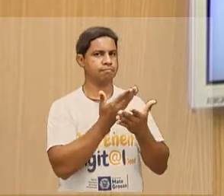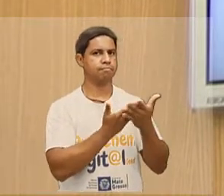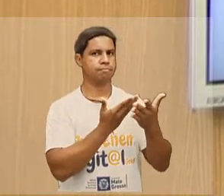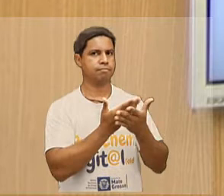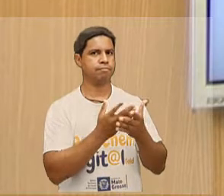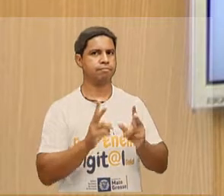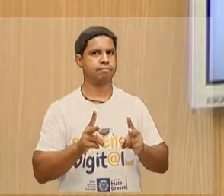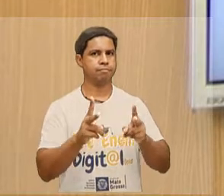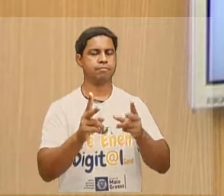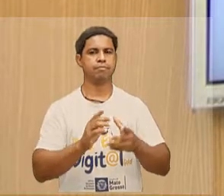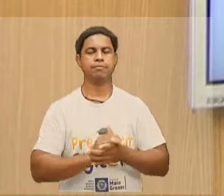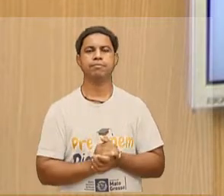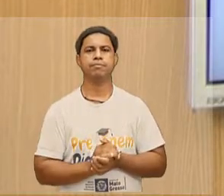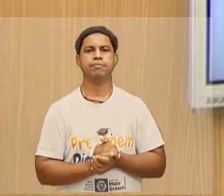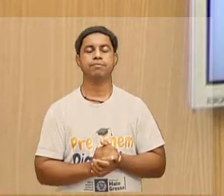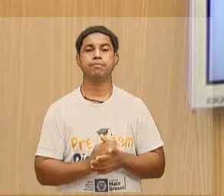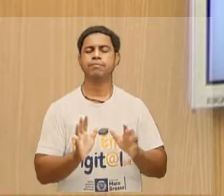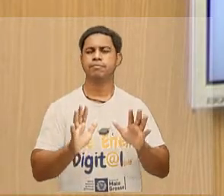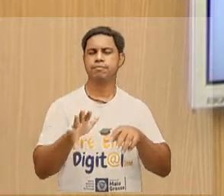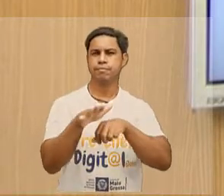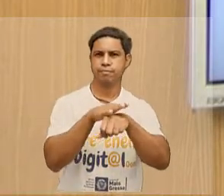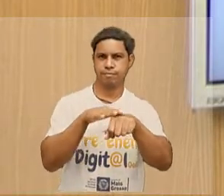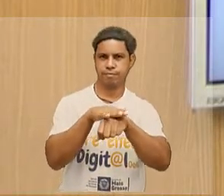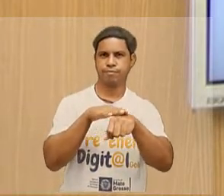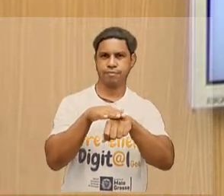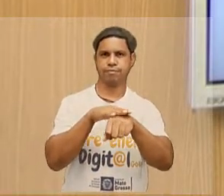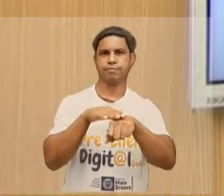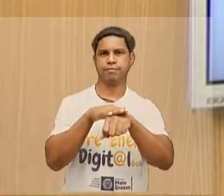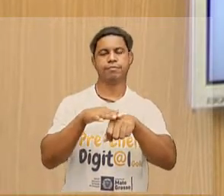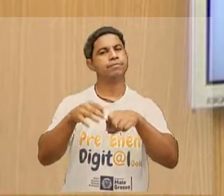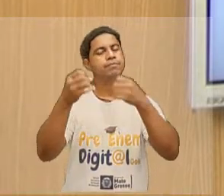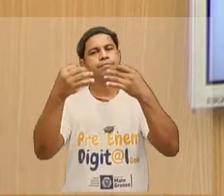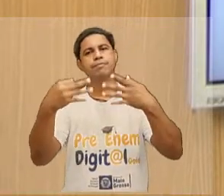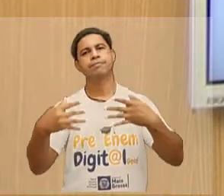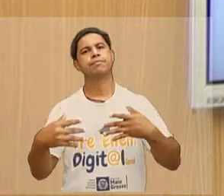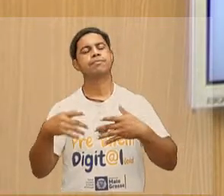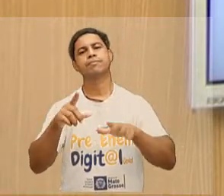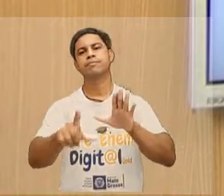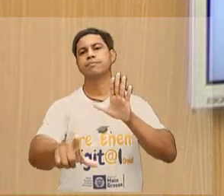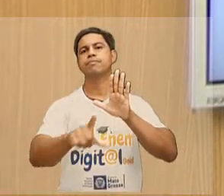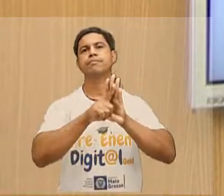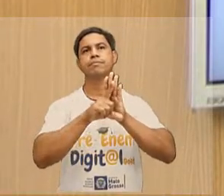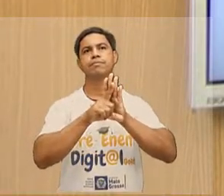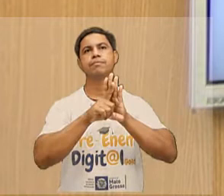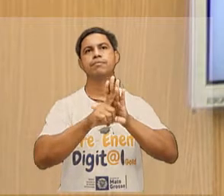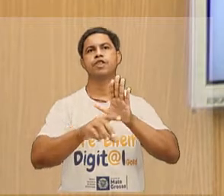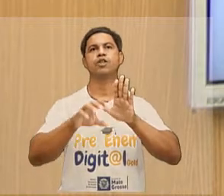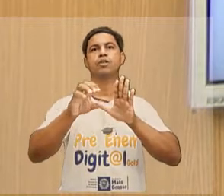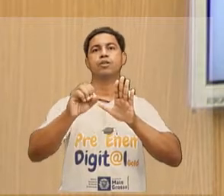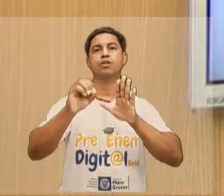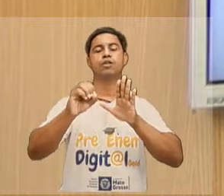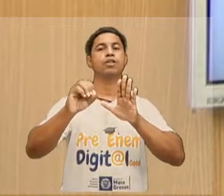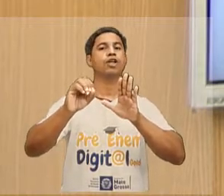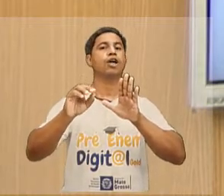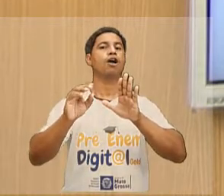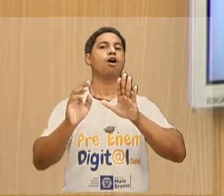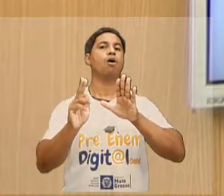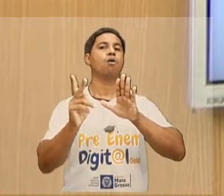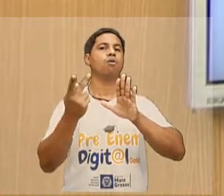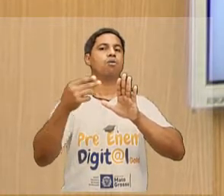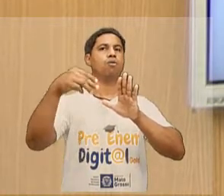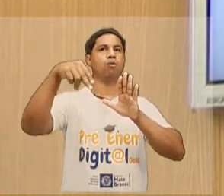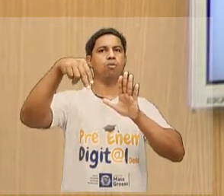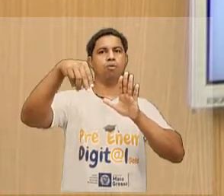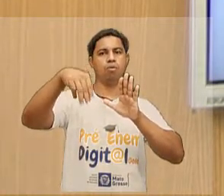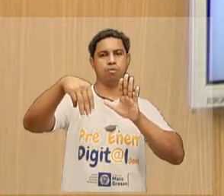Moçada, eu quero conversar com vocês aqui um pouco sobre a lei de Ohm. Na verdade, eu